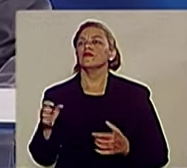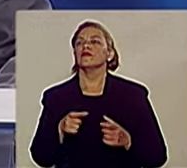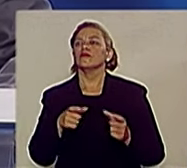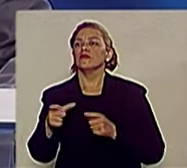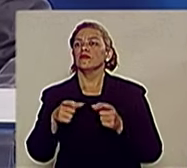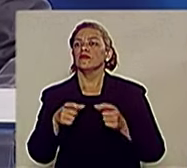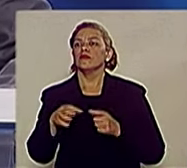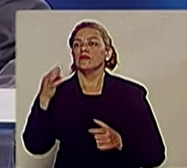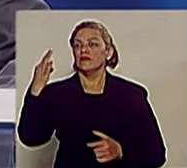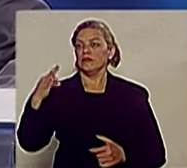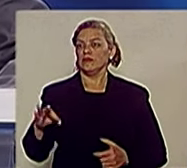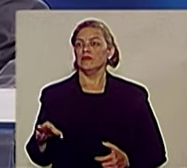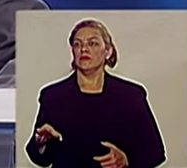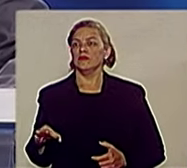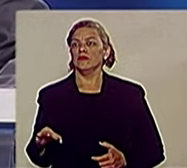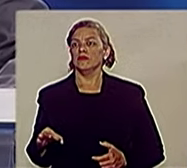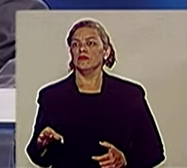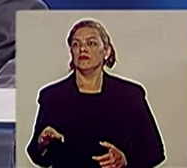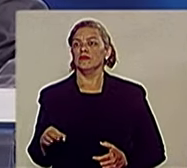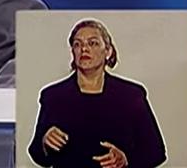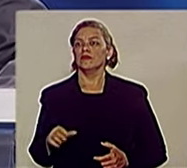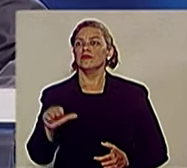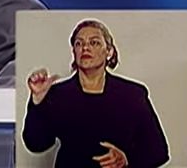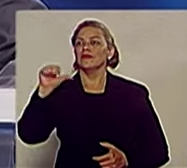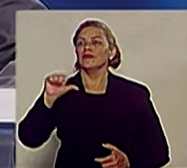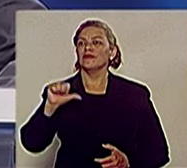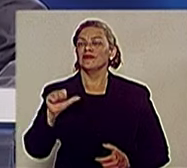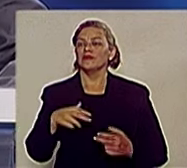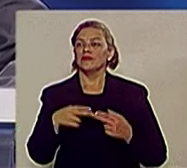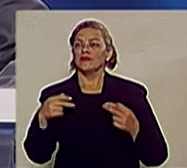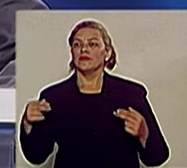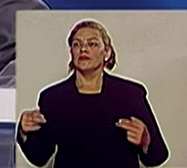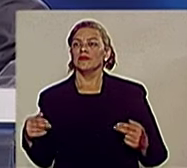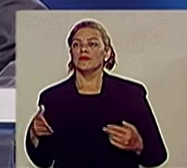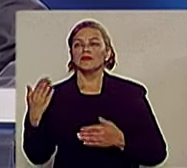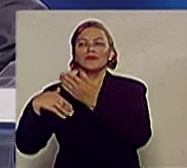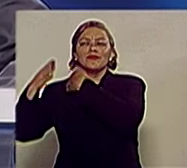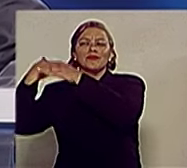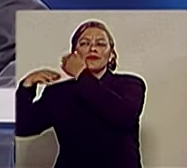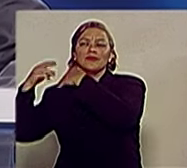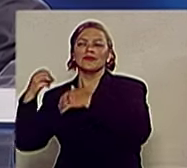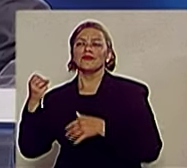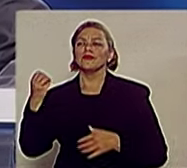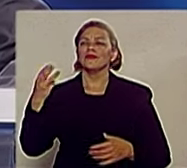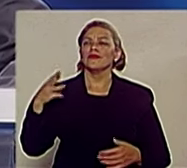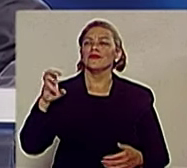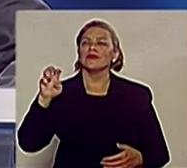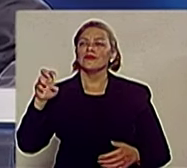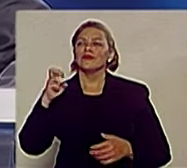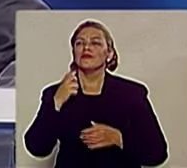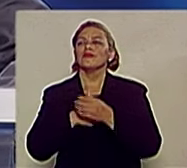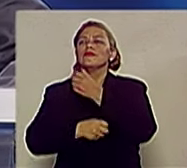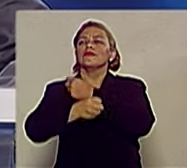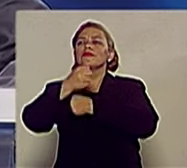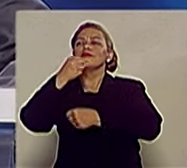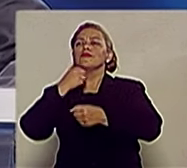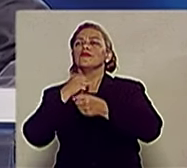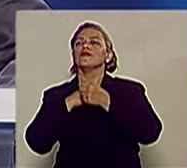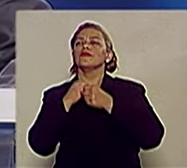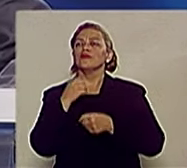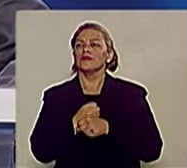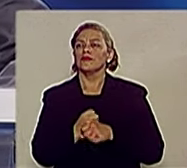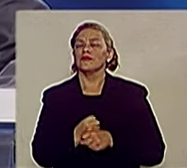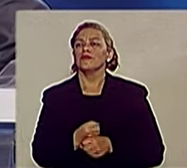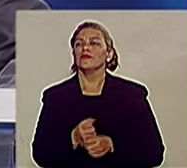Foram citadas algumas obras. Agora, a pior coisa que está acontecendo há 35 anos, nessa cidade, que a prefeitura não atrasava aluguéis.